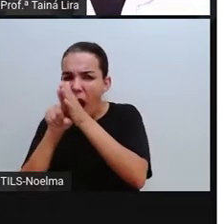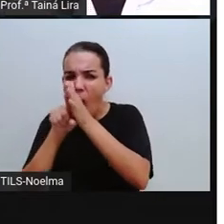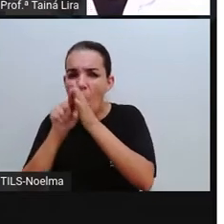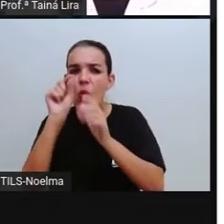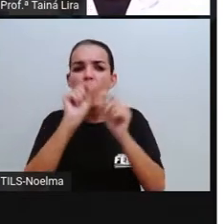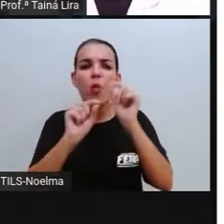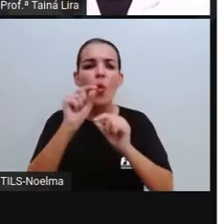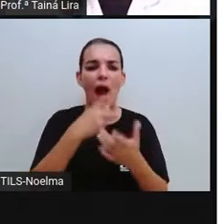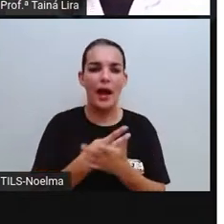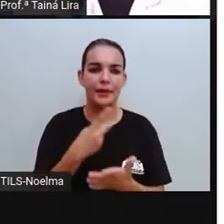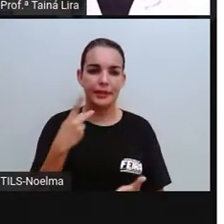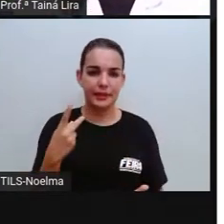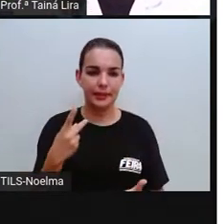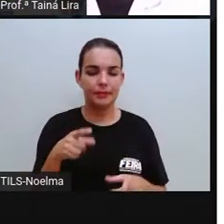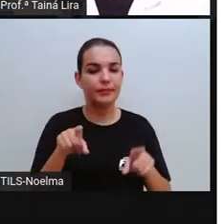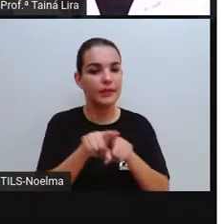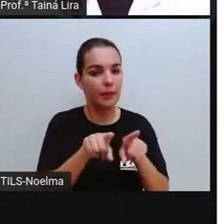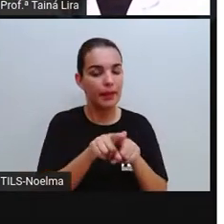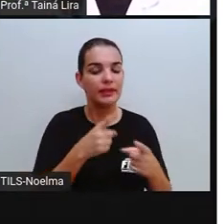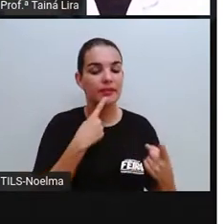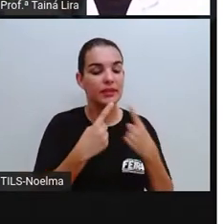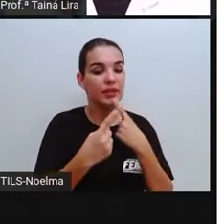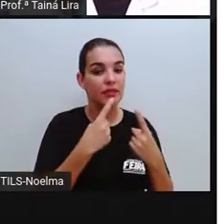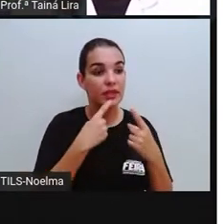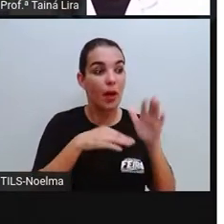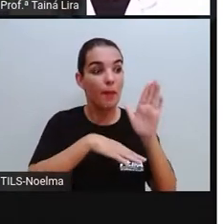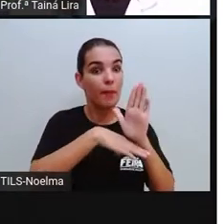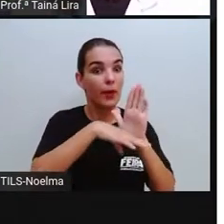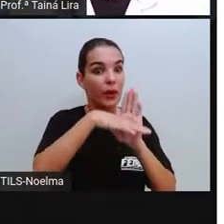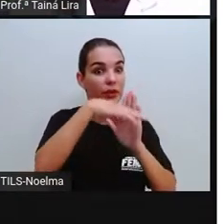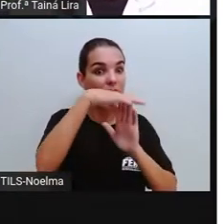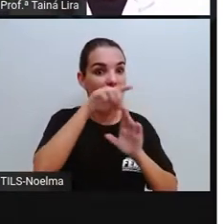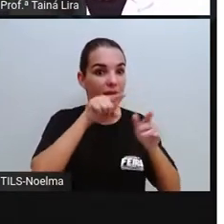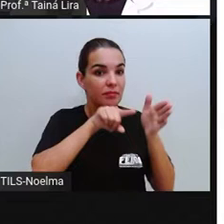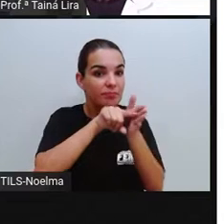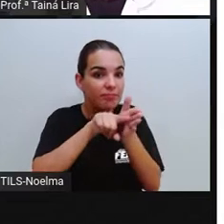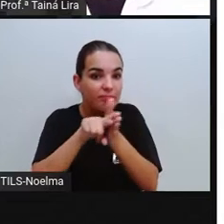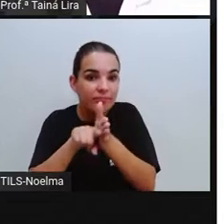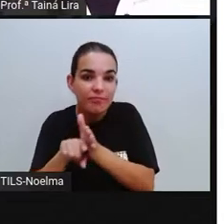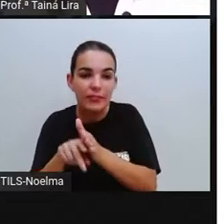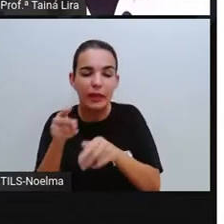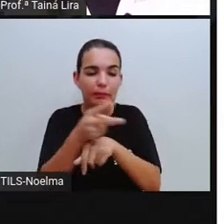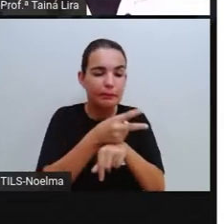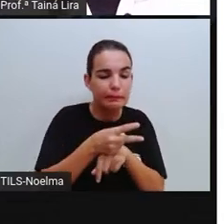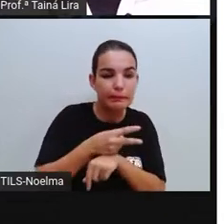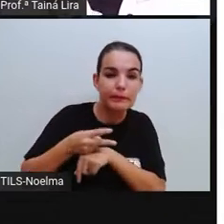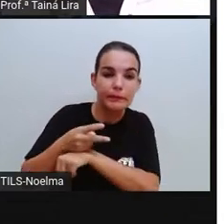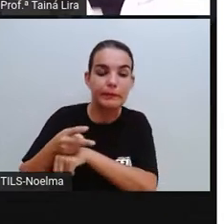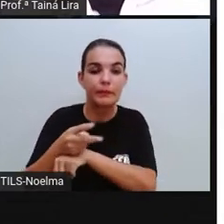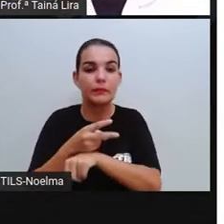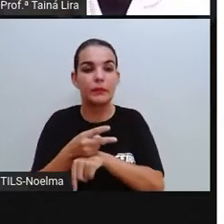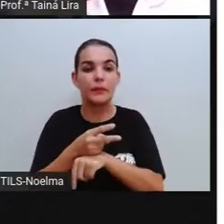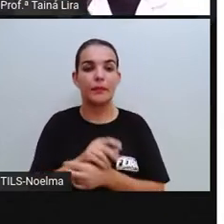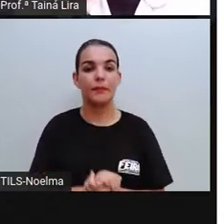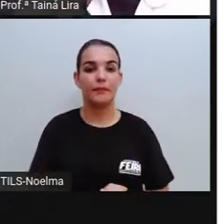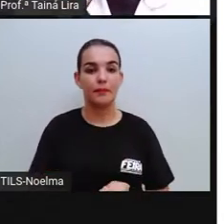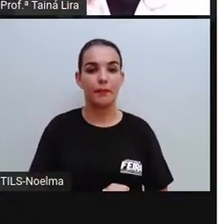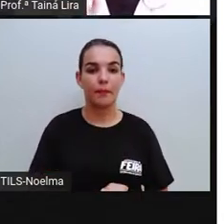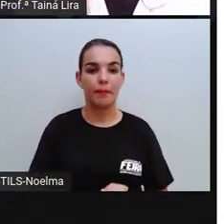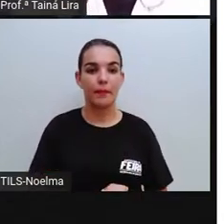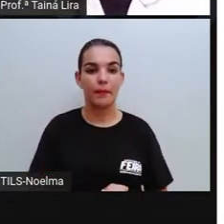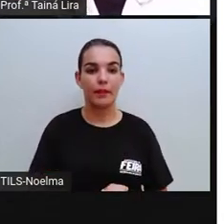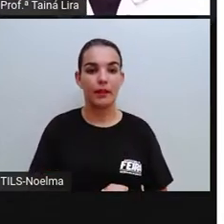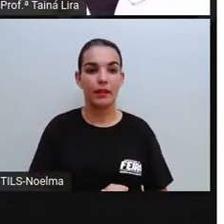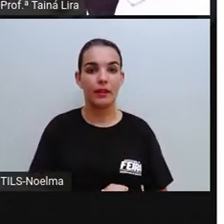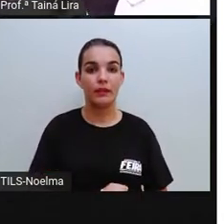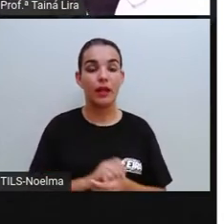tá? A entrevista também é um processo de investigação, certo? Inclusive, não existe somente